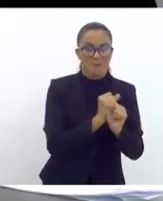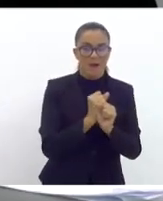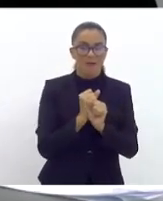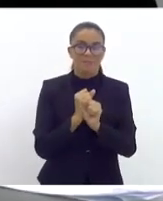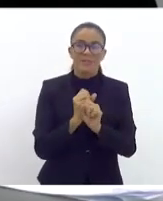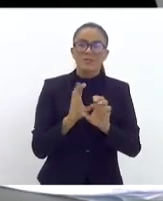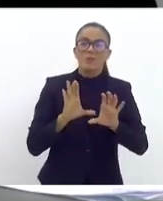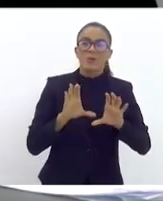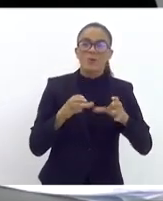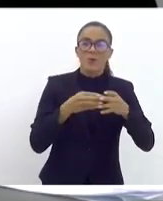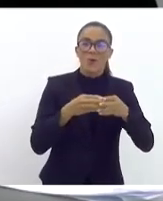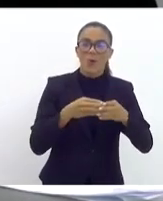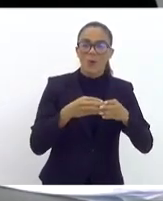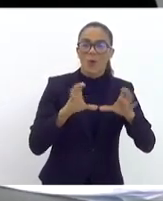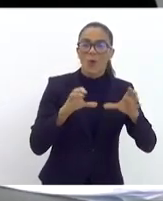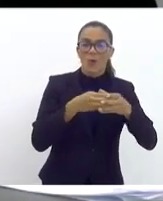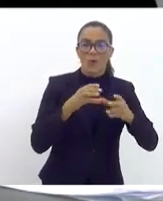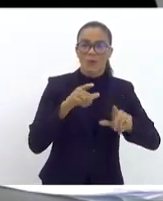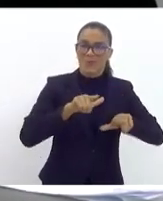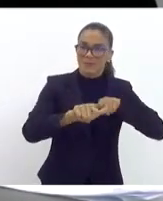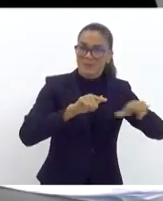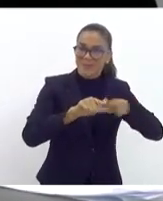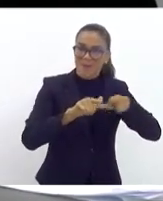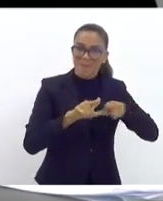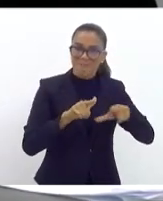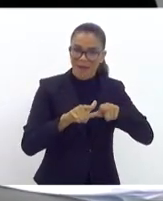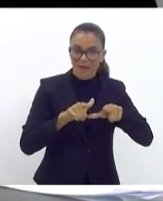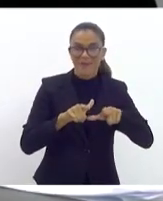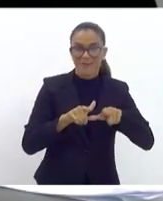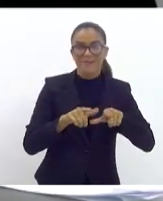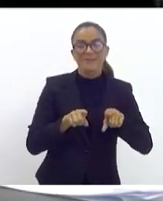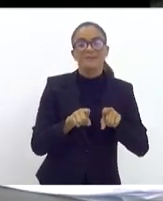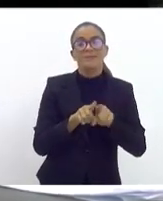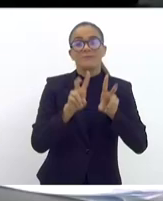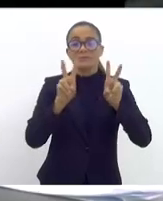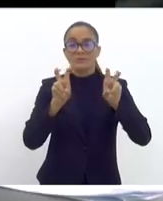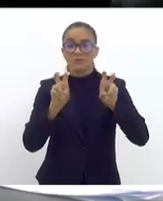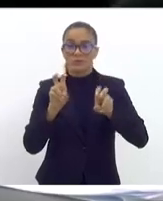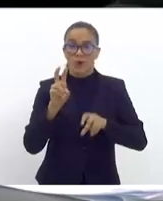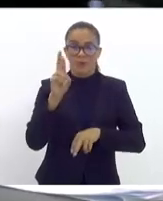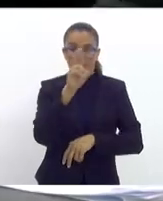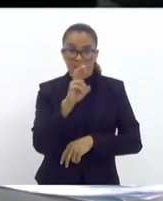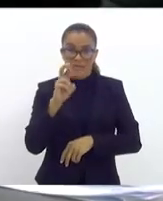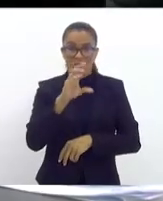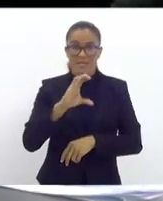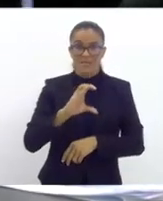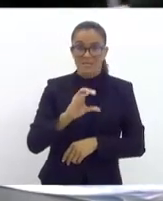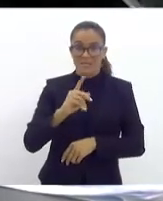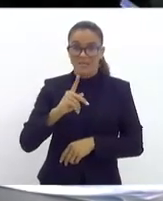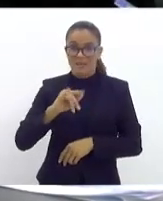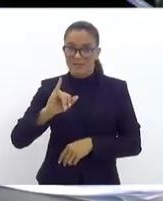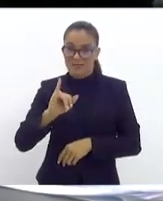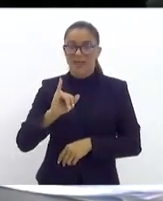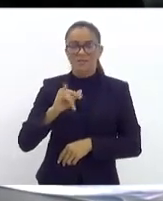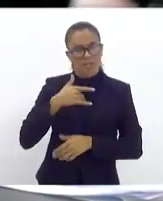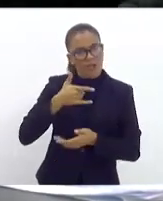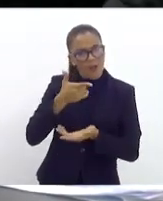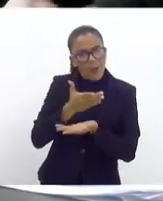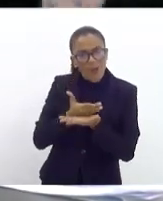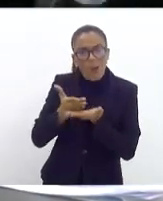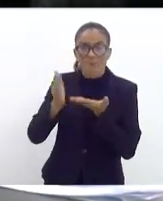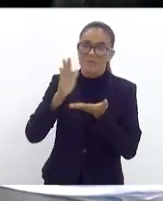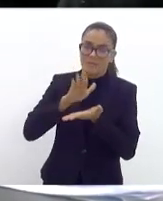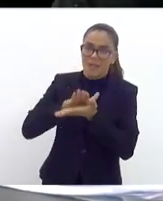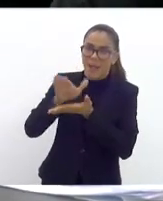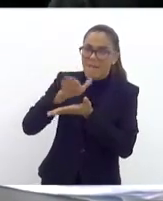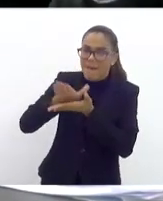começamos a fazer a publicação dizer que sobre as CPI sming estamos começando a publicar não o